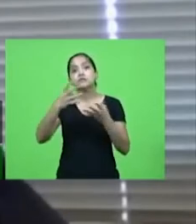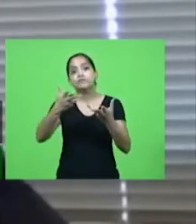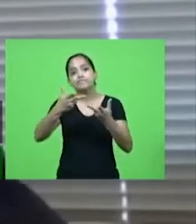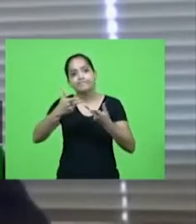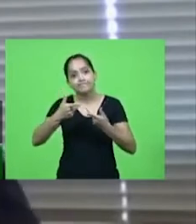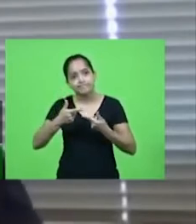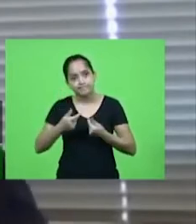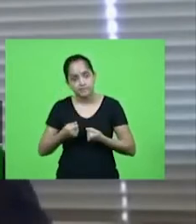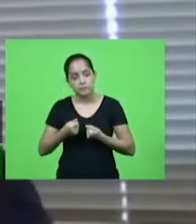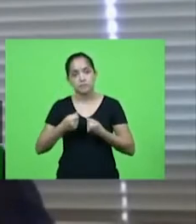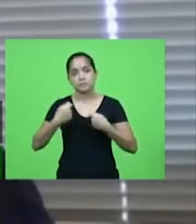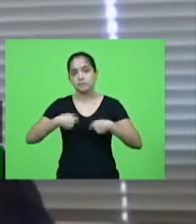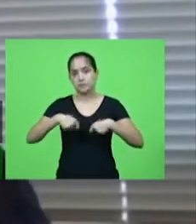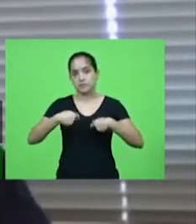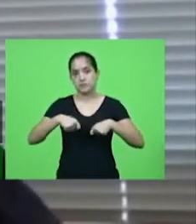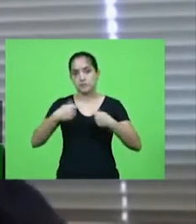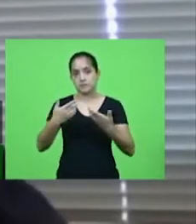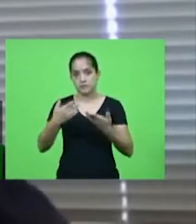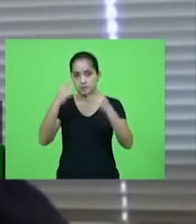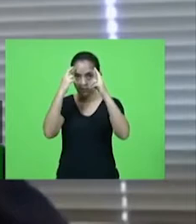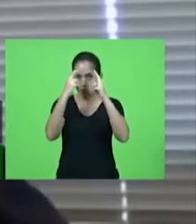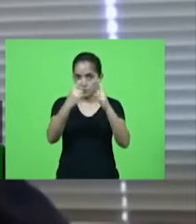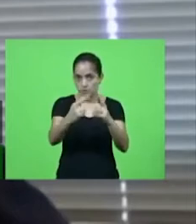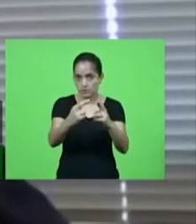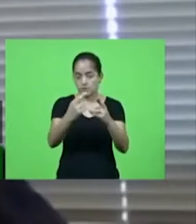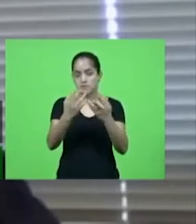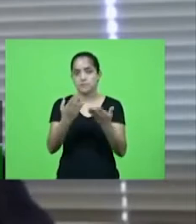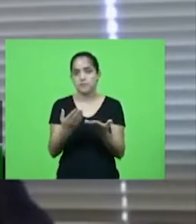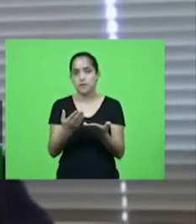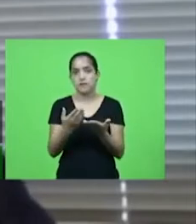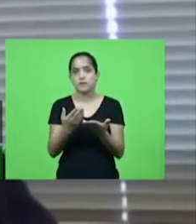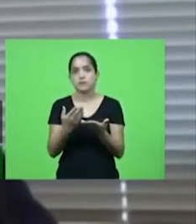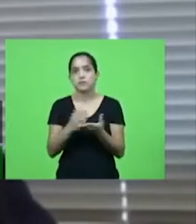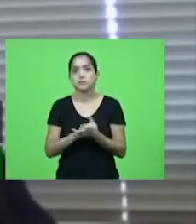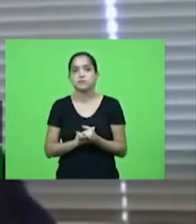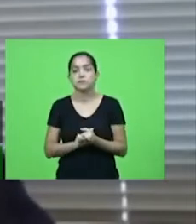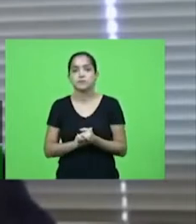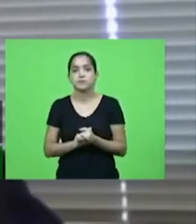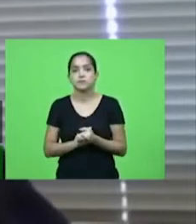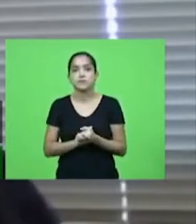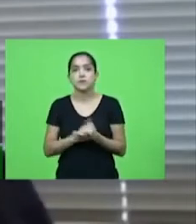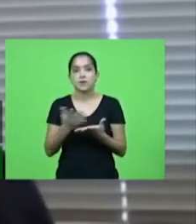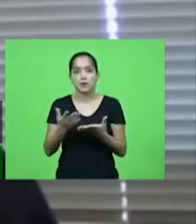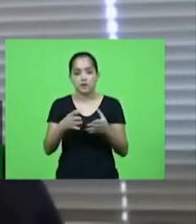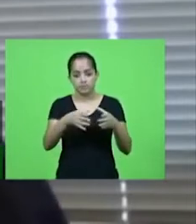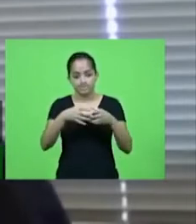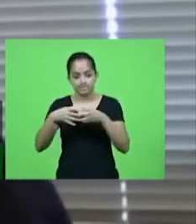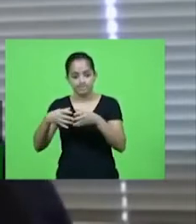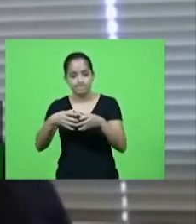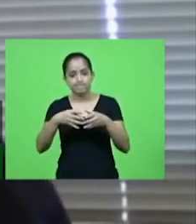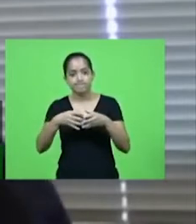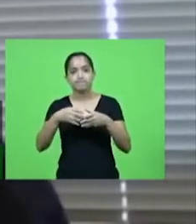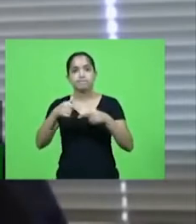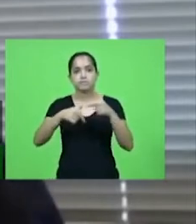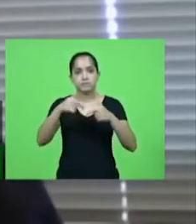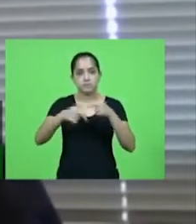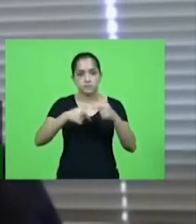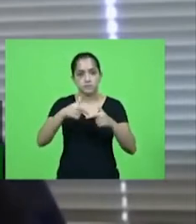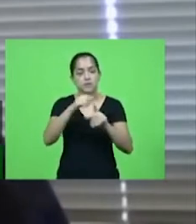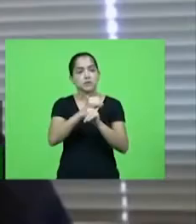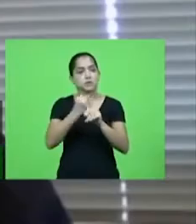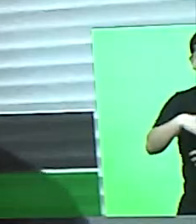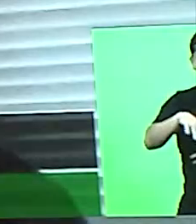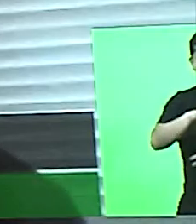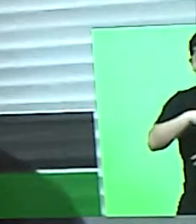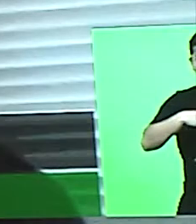qualidade que serviço merece e o respeito aos seus integrantes do corpo funcional EA sociedade